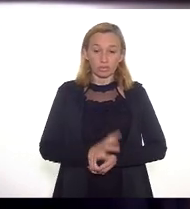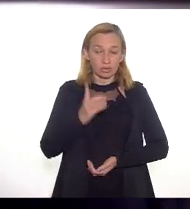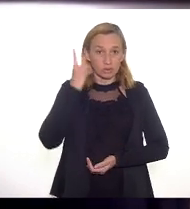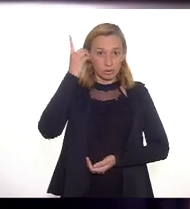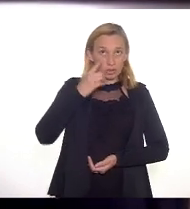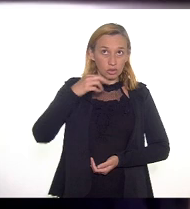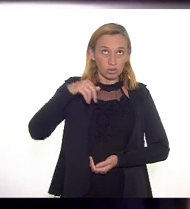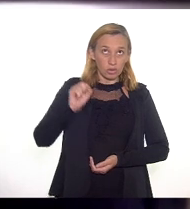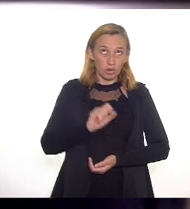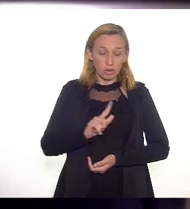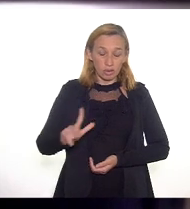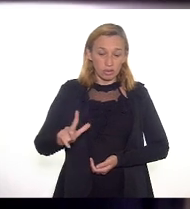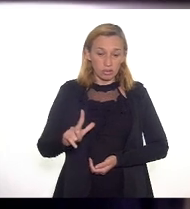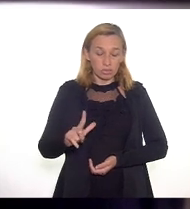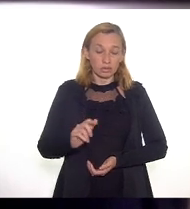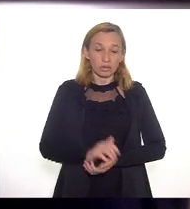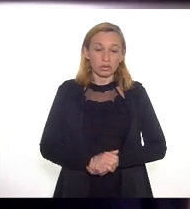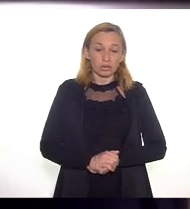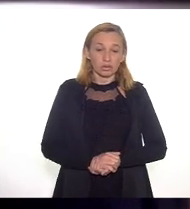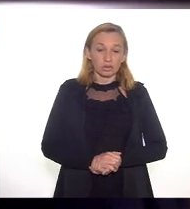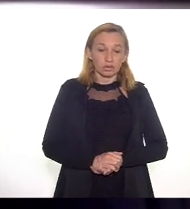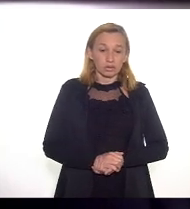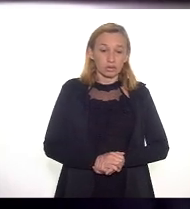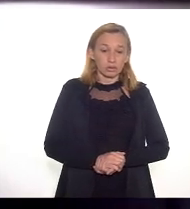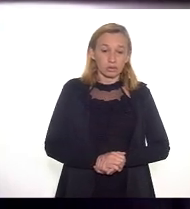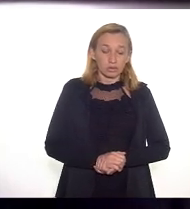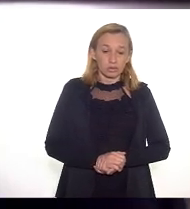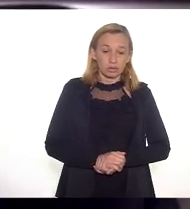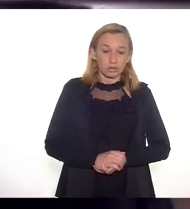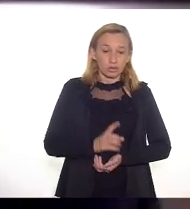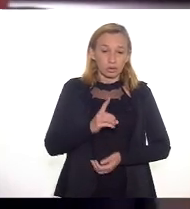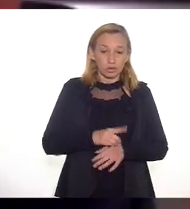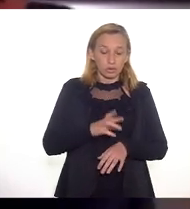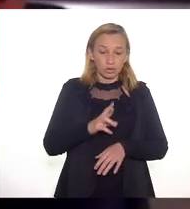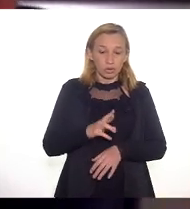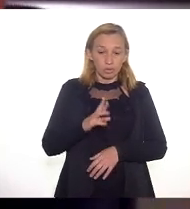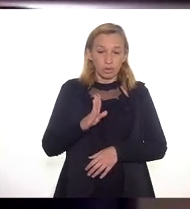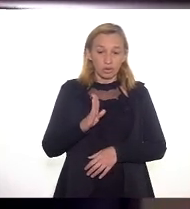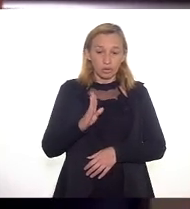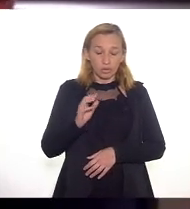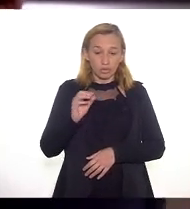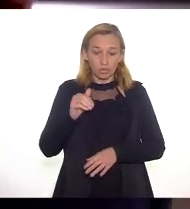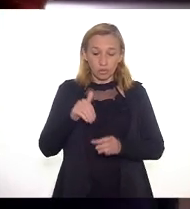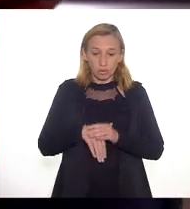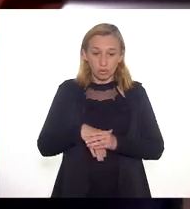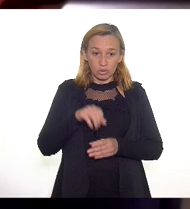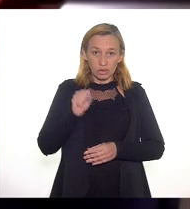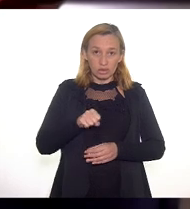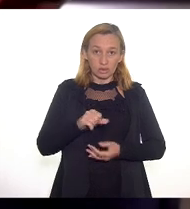Deputado Noel de Carvalho. Estou sendo informado que o doutor Deodalto votou sim.